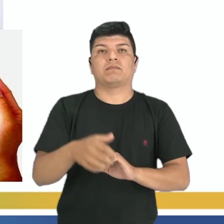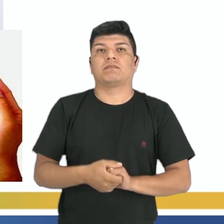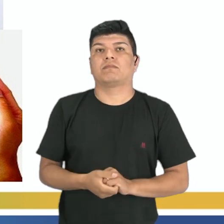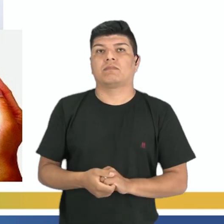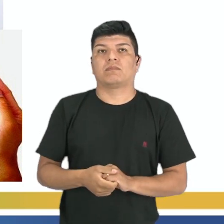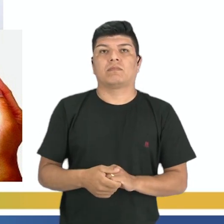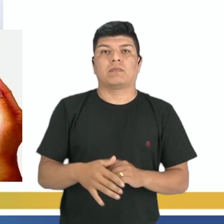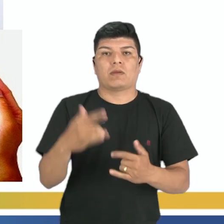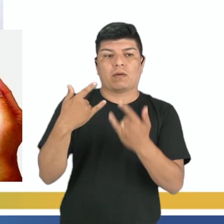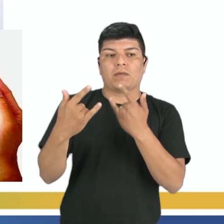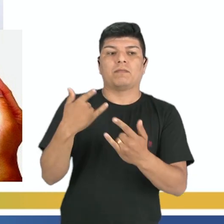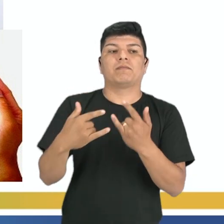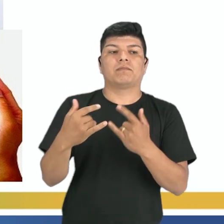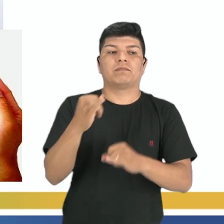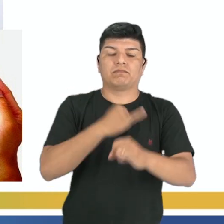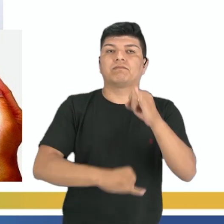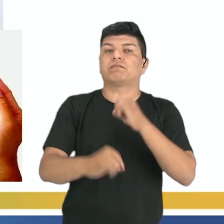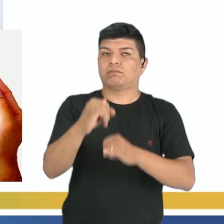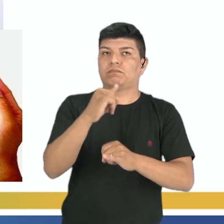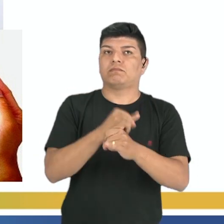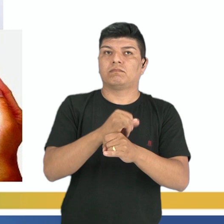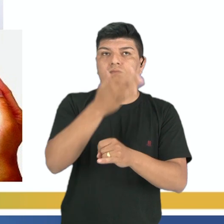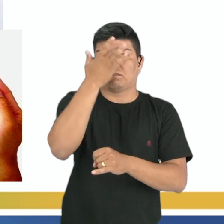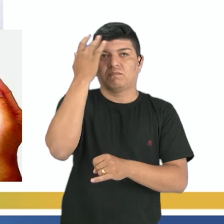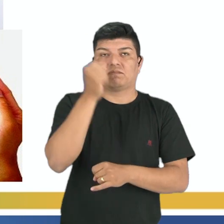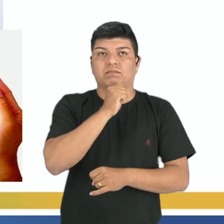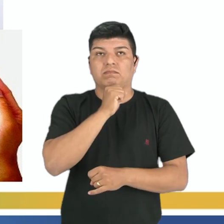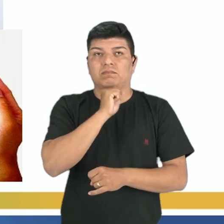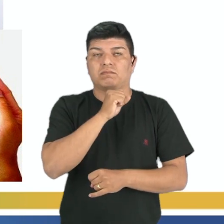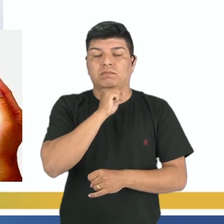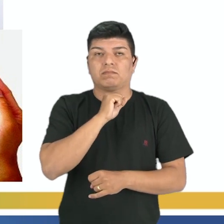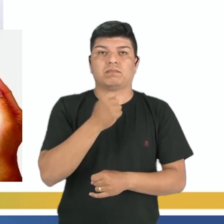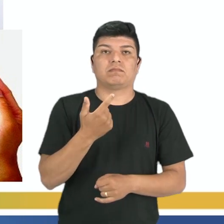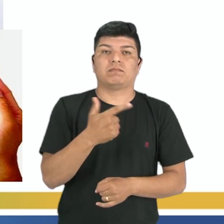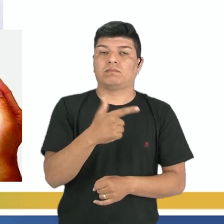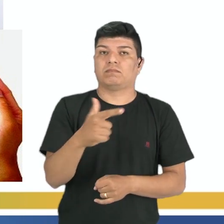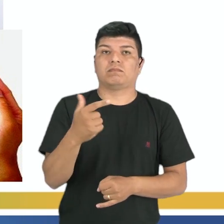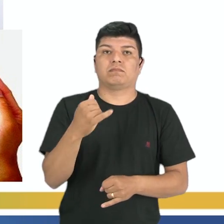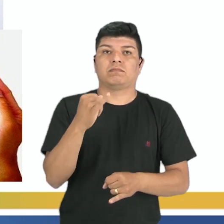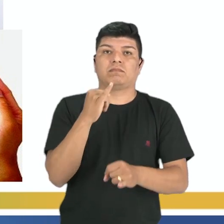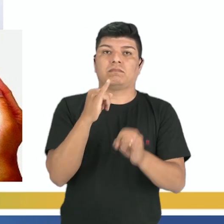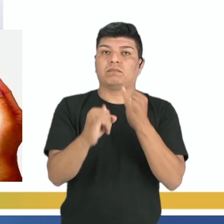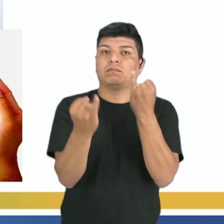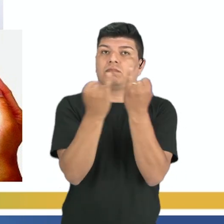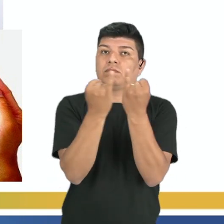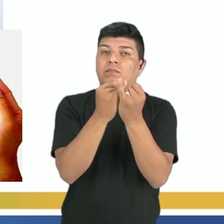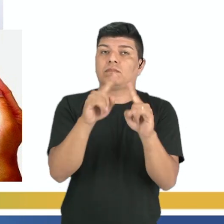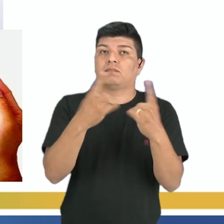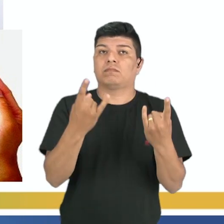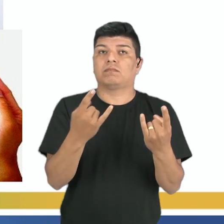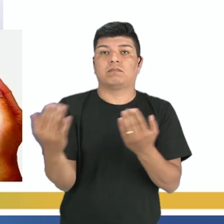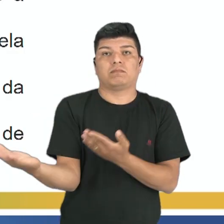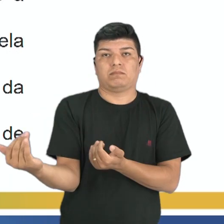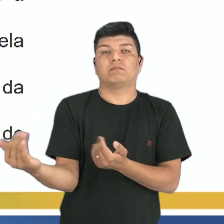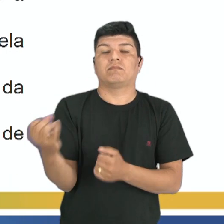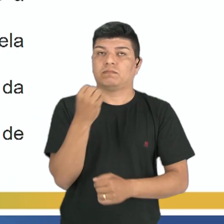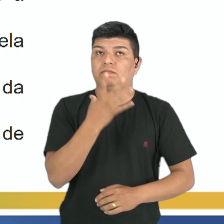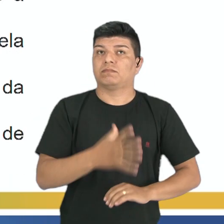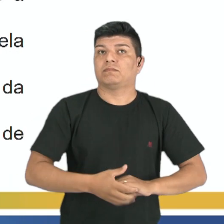muito atraente para os jovens, né? Muitas pessoas mais velhas não ainda têm essa intimidade, mas para os jovens é algo bem